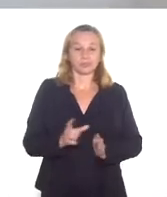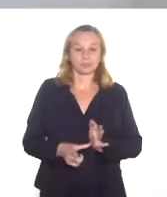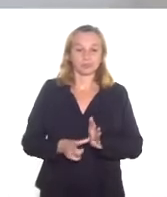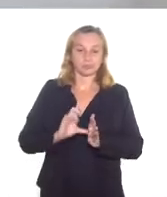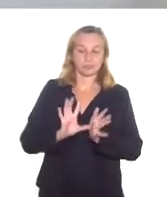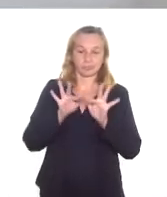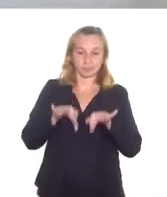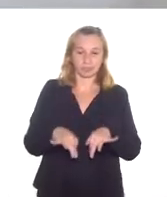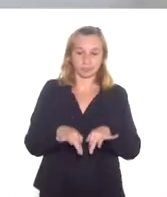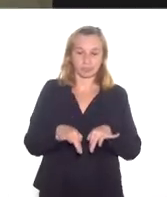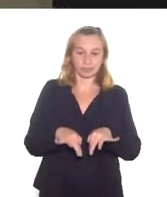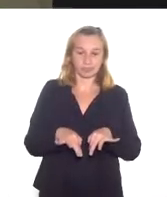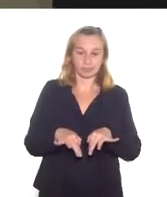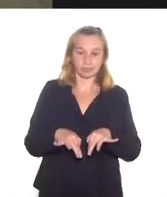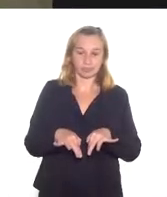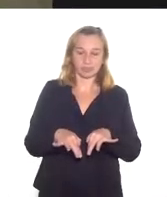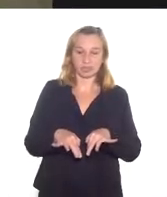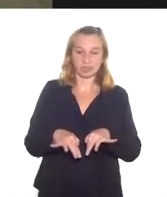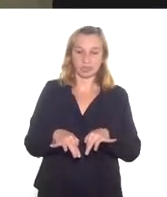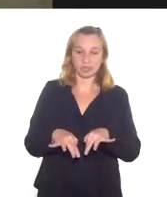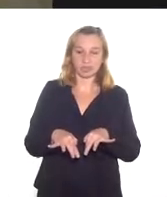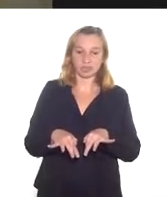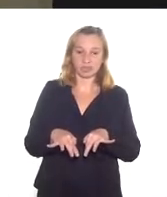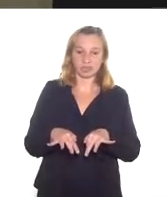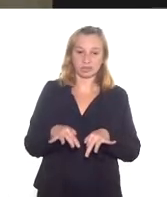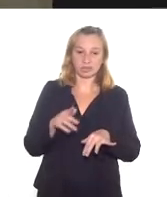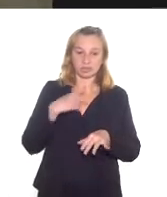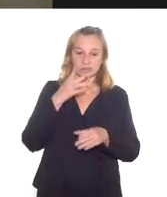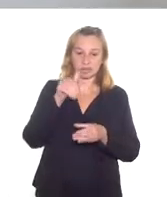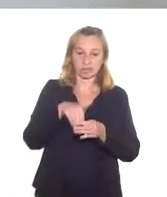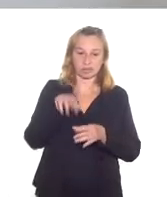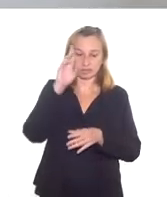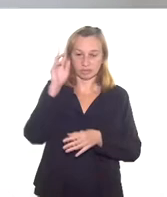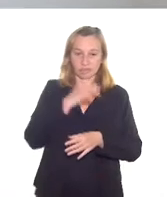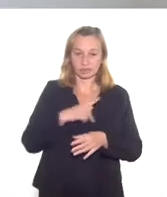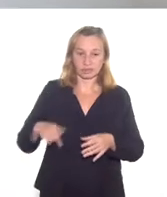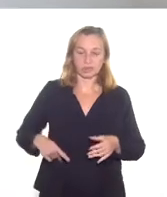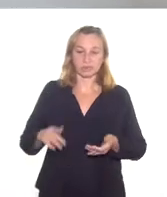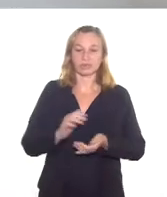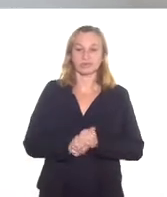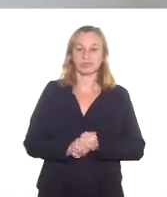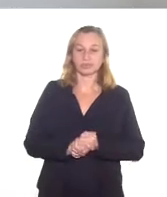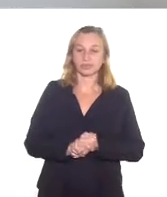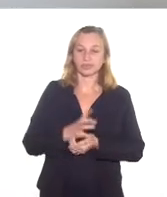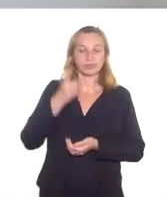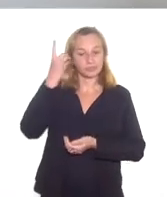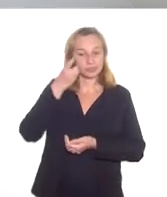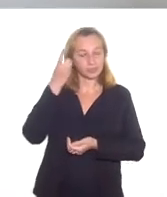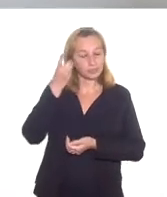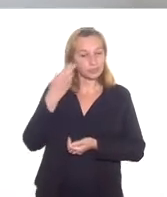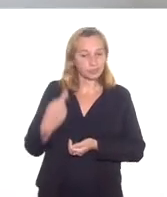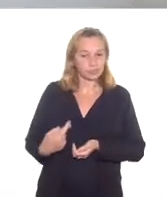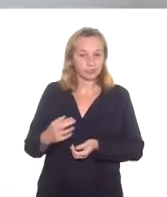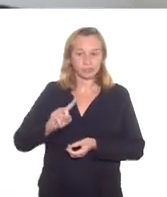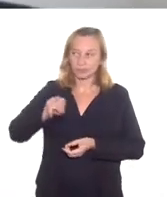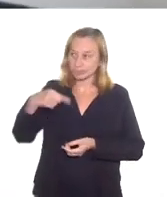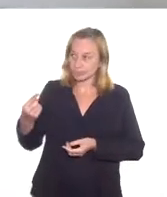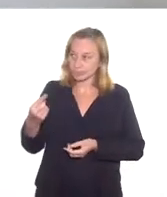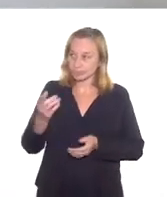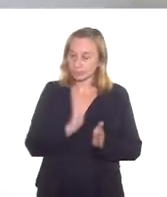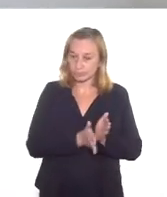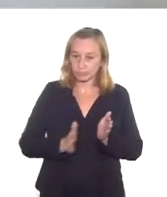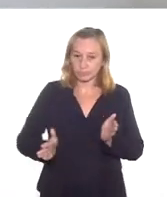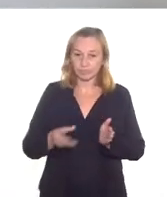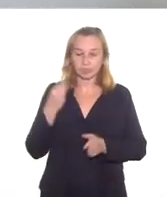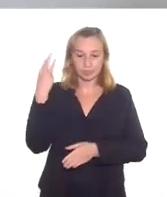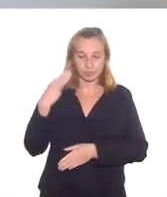de terminarmos... Declaração de voto, senhor presidente. A segunda sessão, declaração de voto, deputada Renata, em seguida, pela ordem